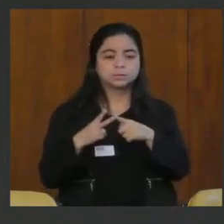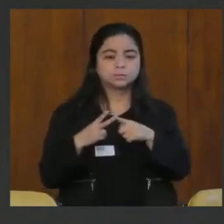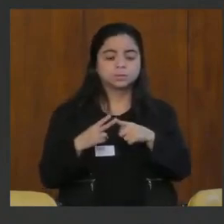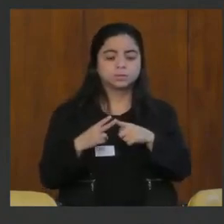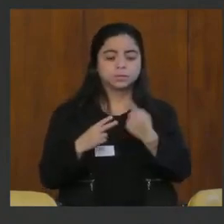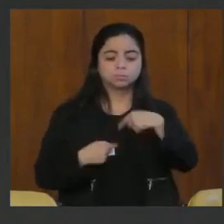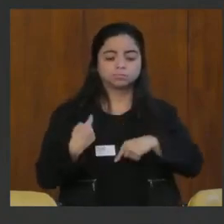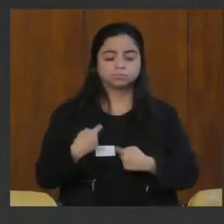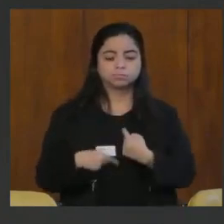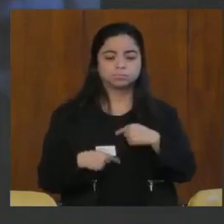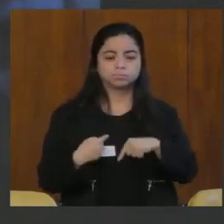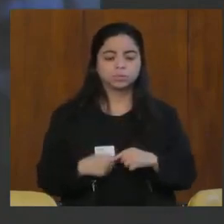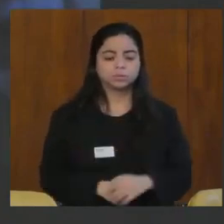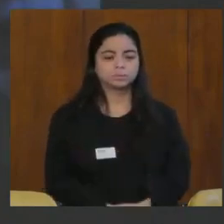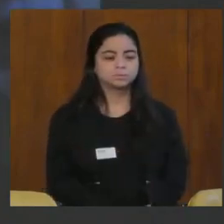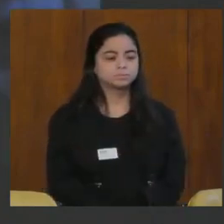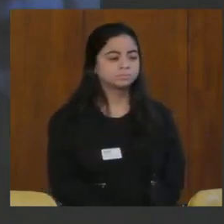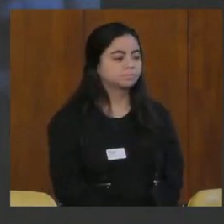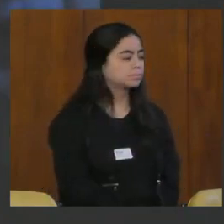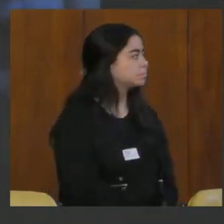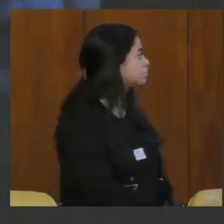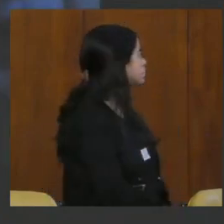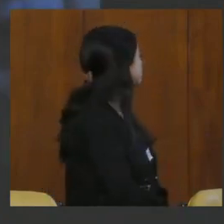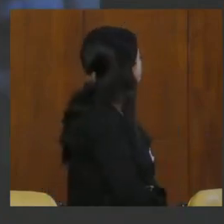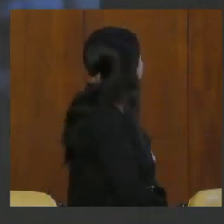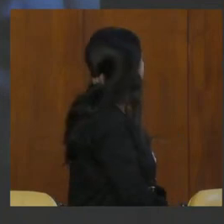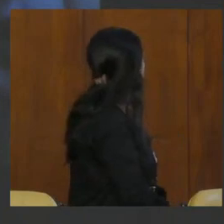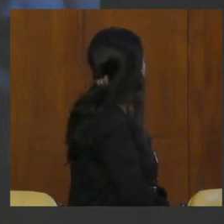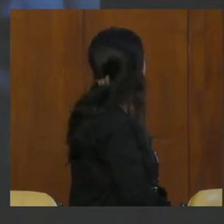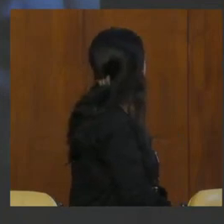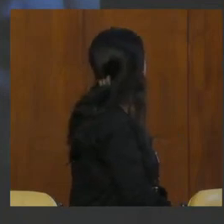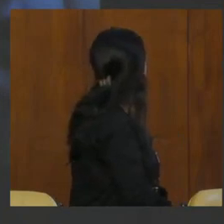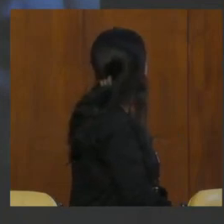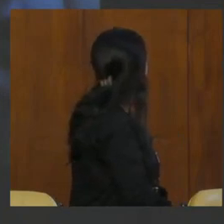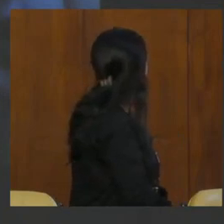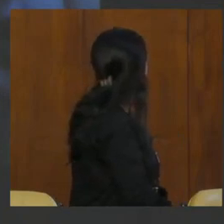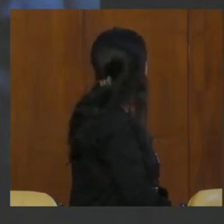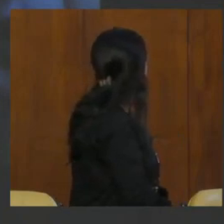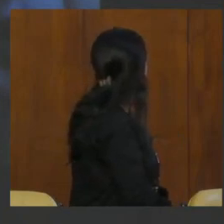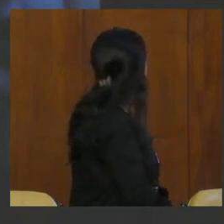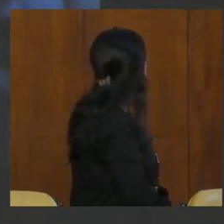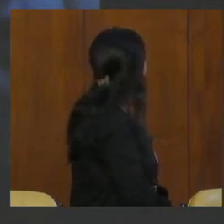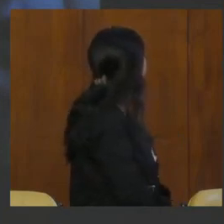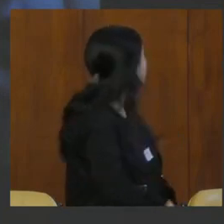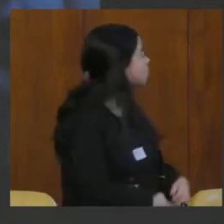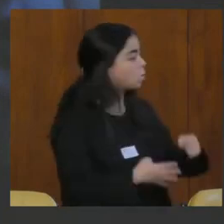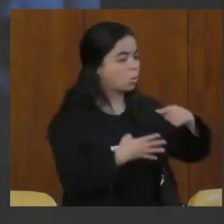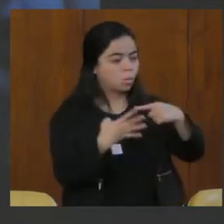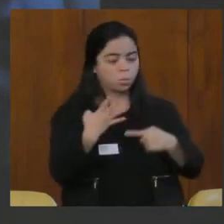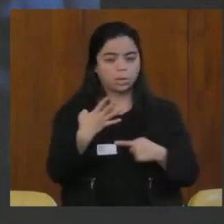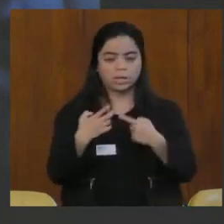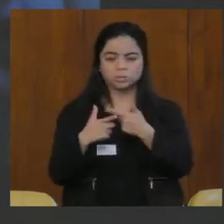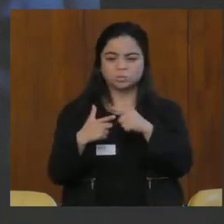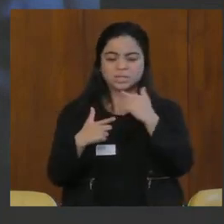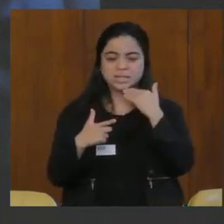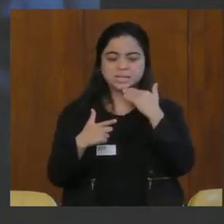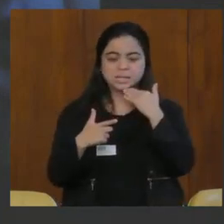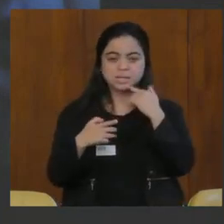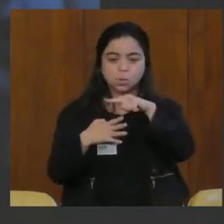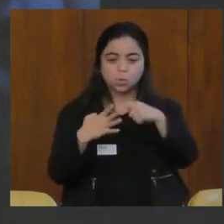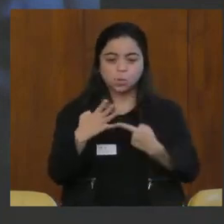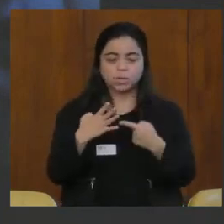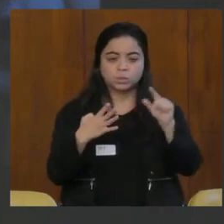Fallot, pode passar, que, como o próprio nome diz, tem 4 defeitos. O que é importante na tetralogia de